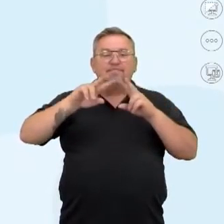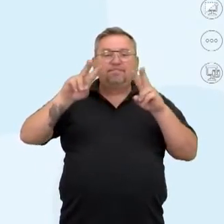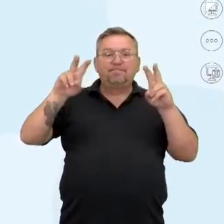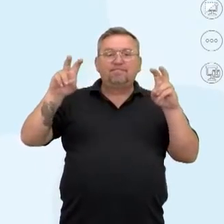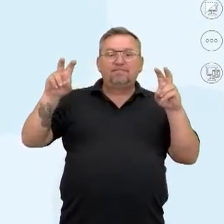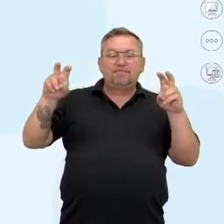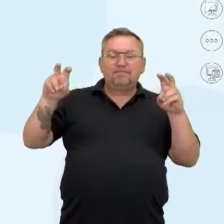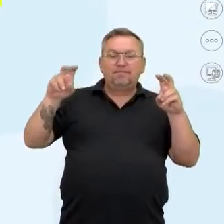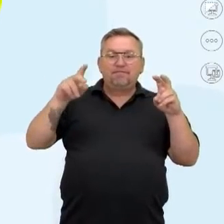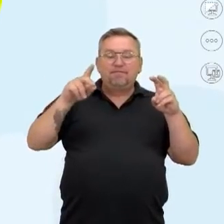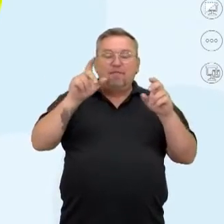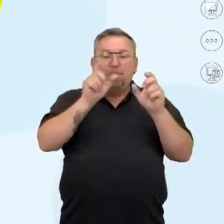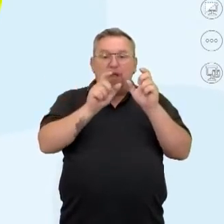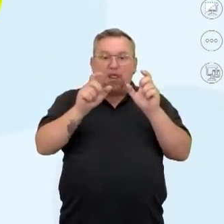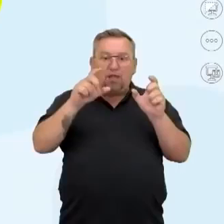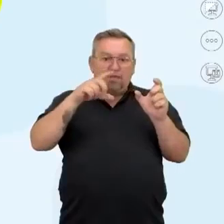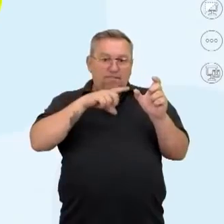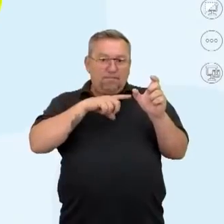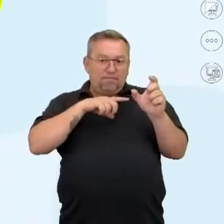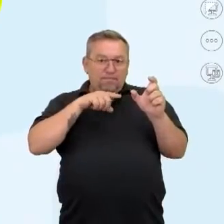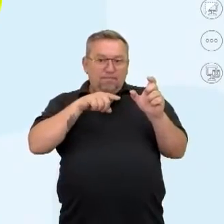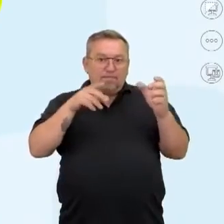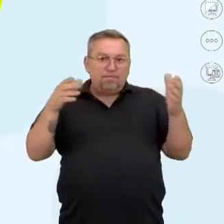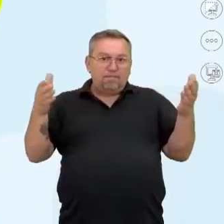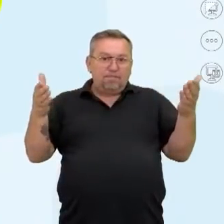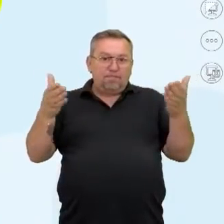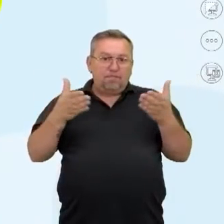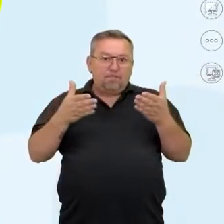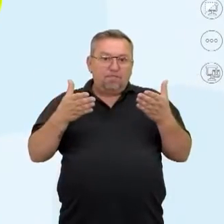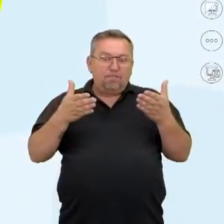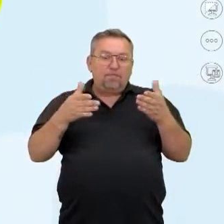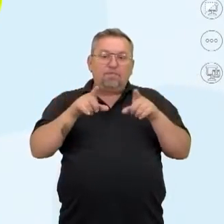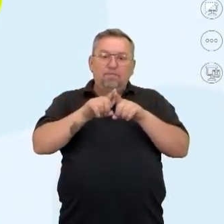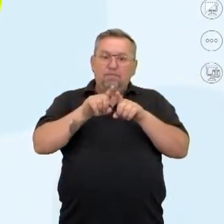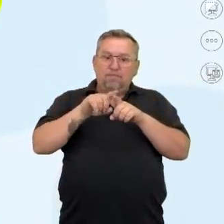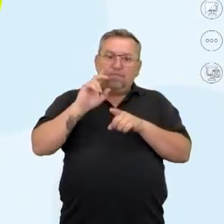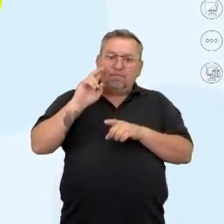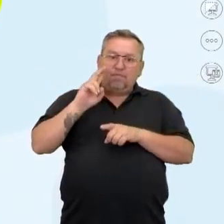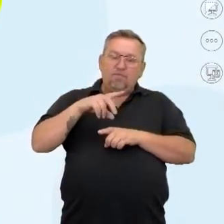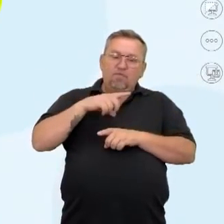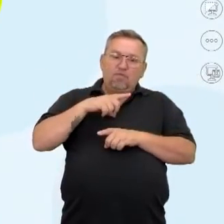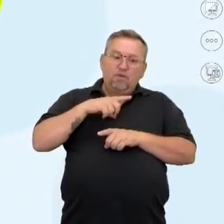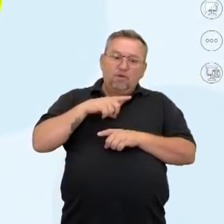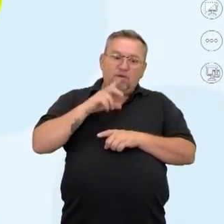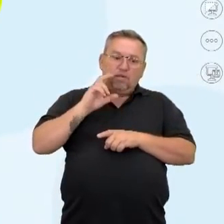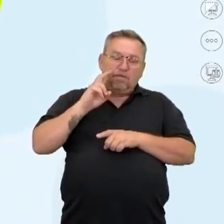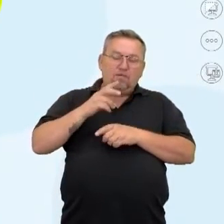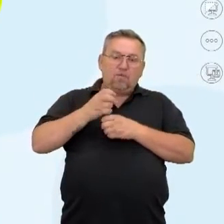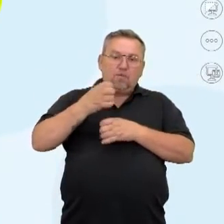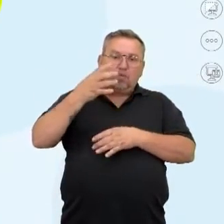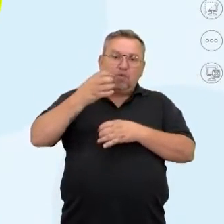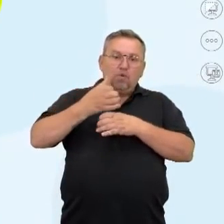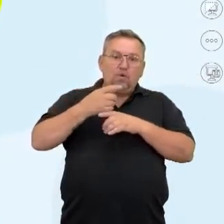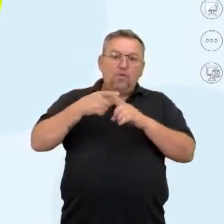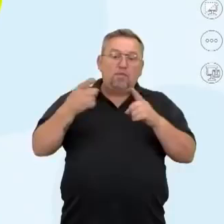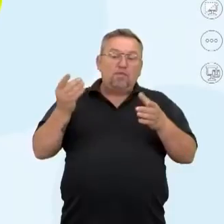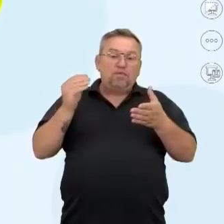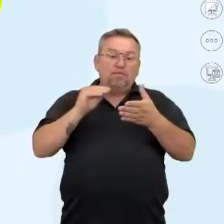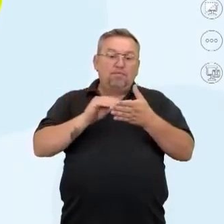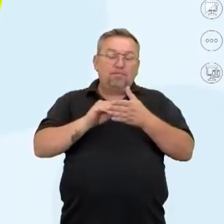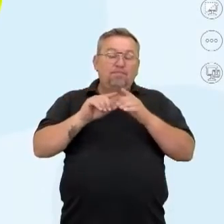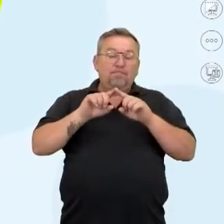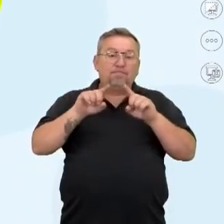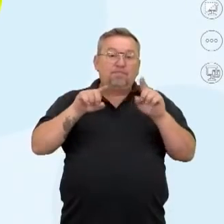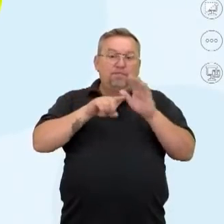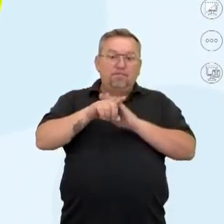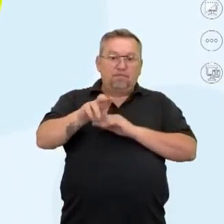as palavras que estão aqui, né, que a gente já falou hoje, né, who, well, e por aí vai. Já está subindo alguns no chat, mas a gente vai deixar na tela a frase